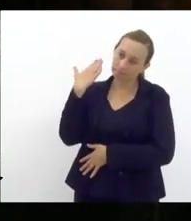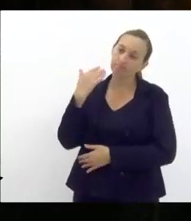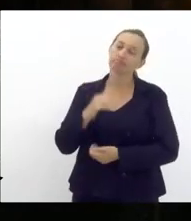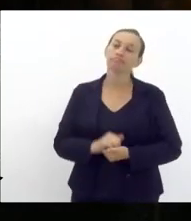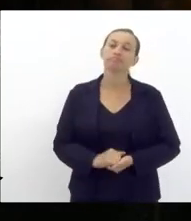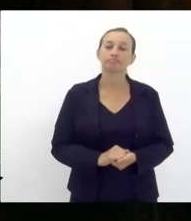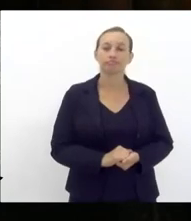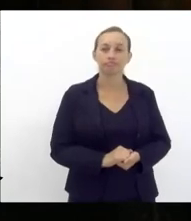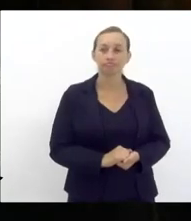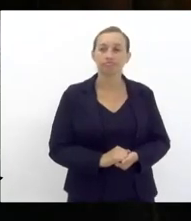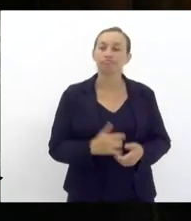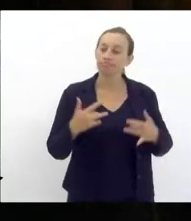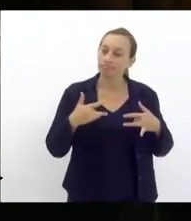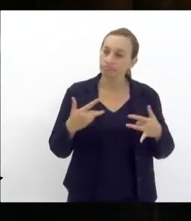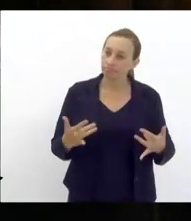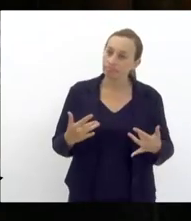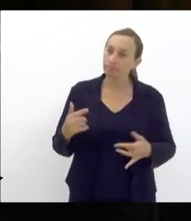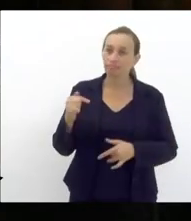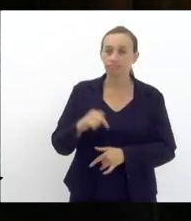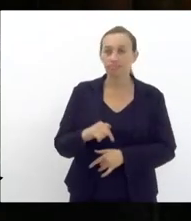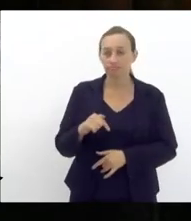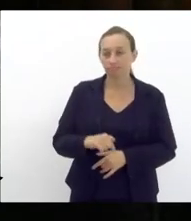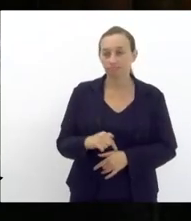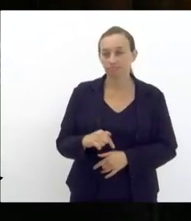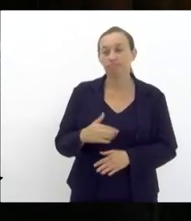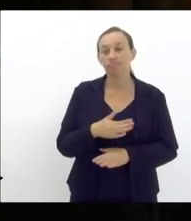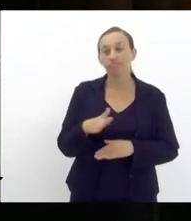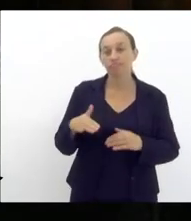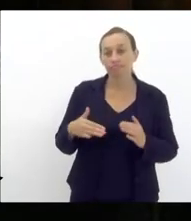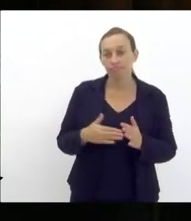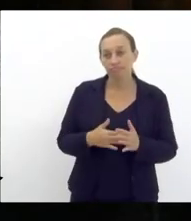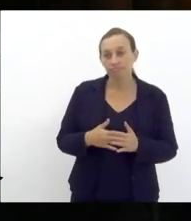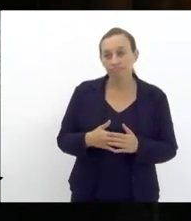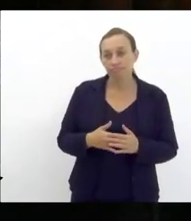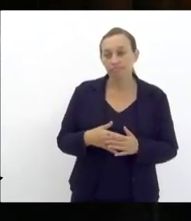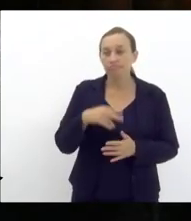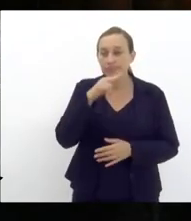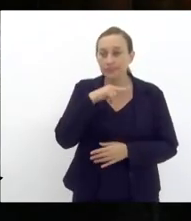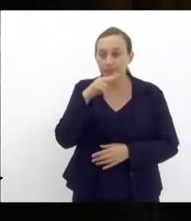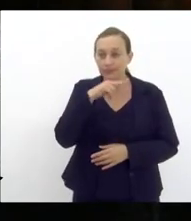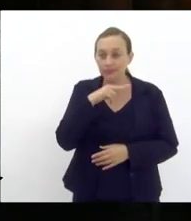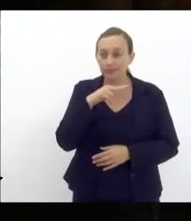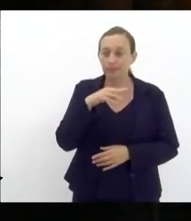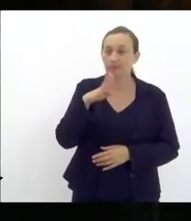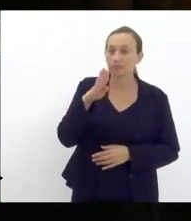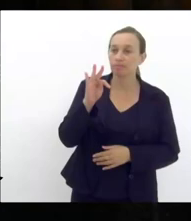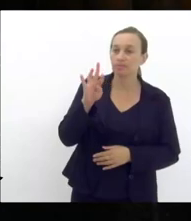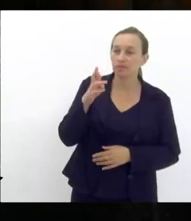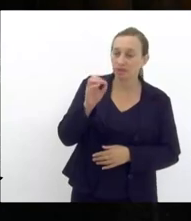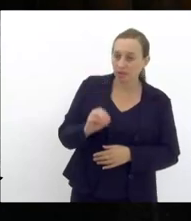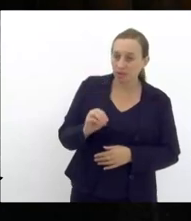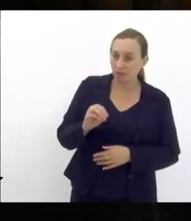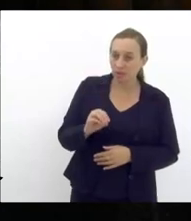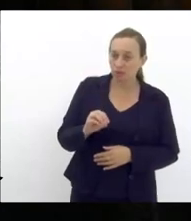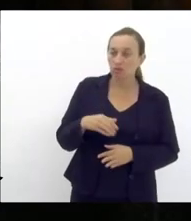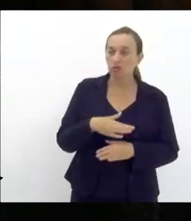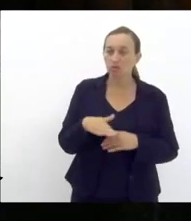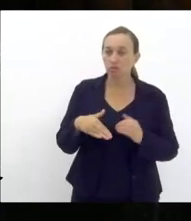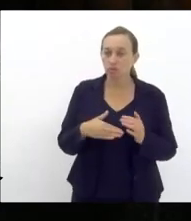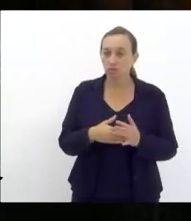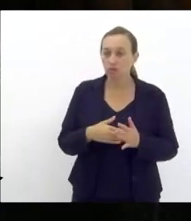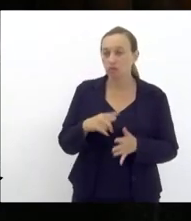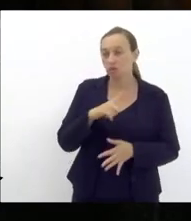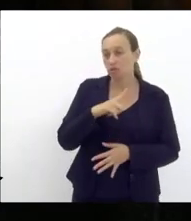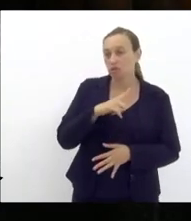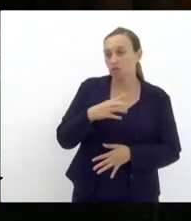holocausto e solidárias a aqui com aqueles que são netos bisnetos tataranetos daqueles e daquelas que